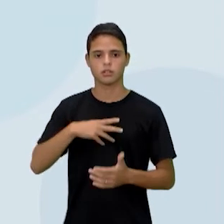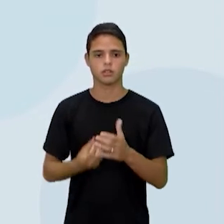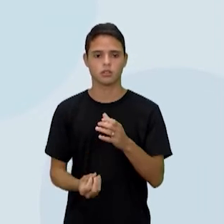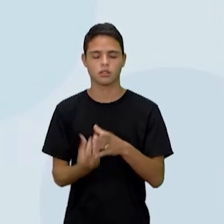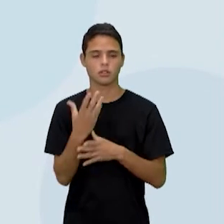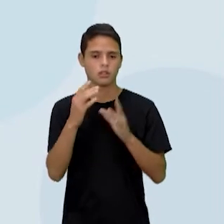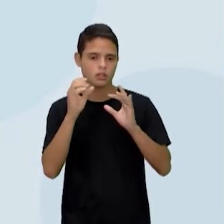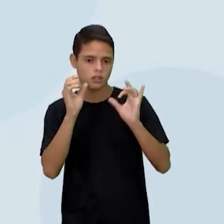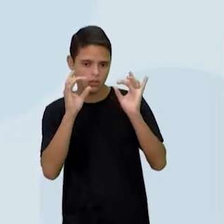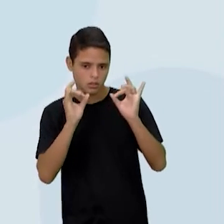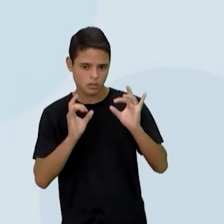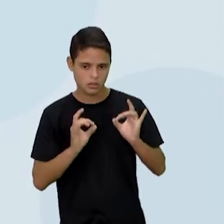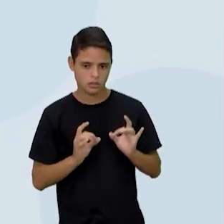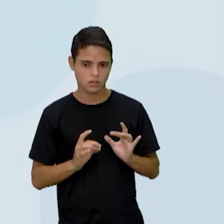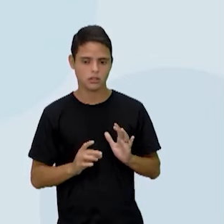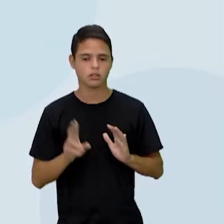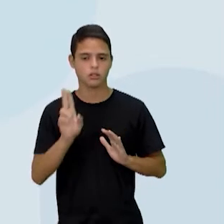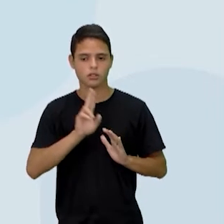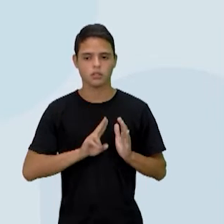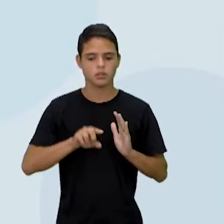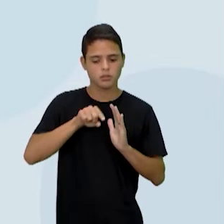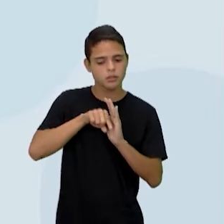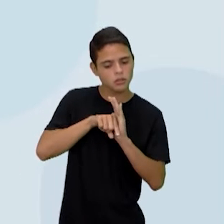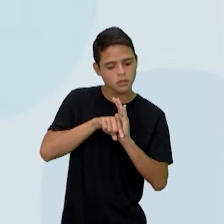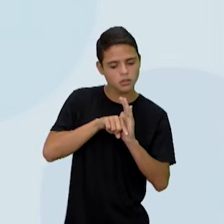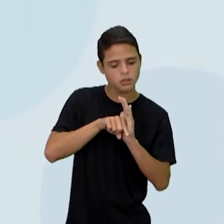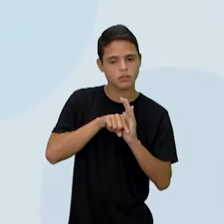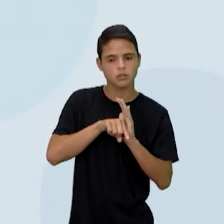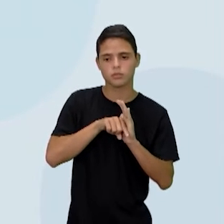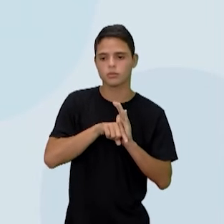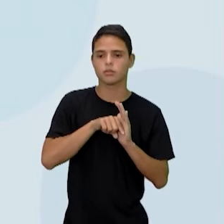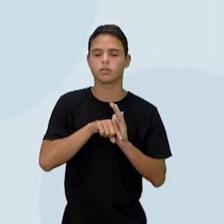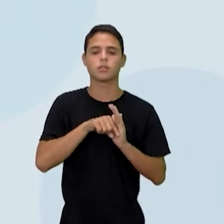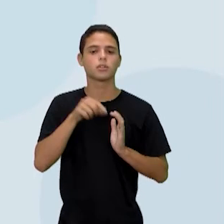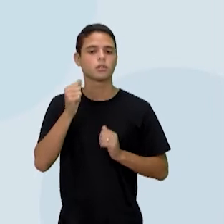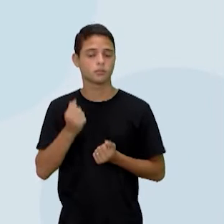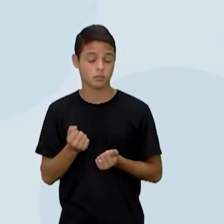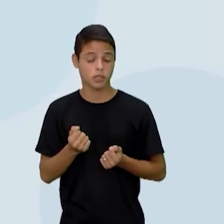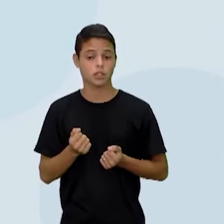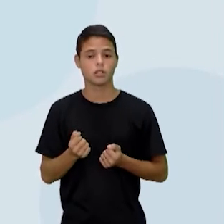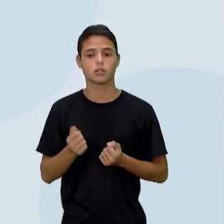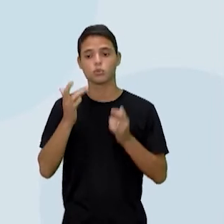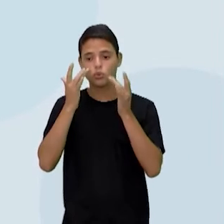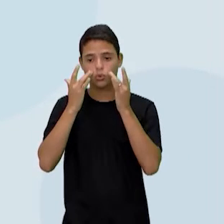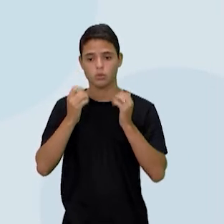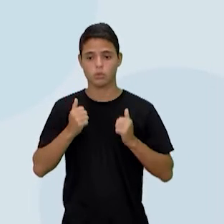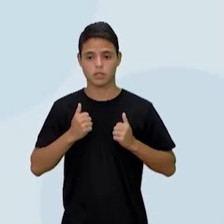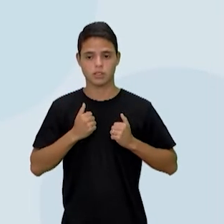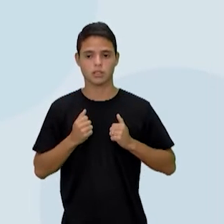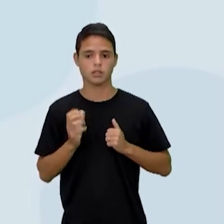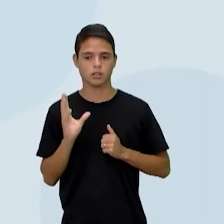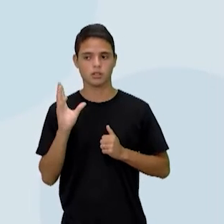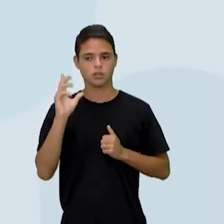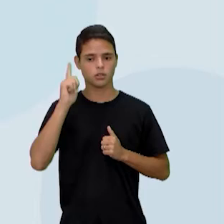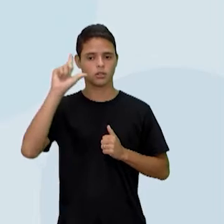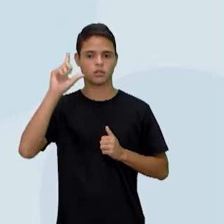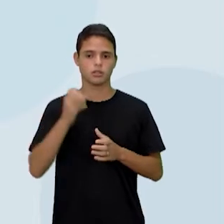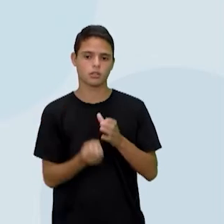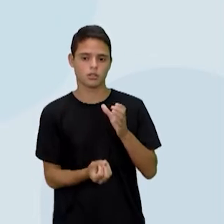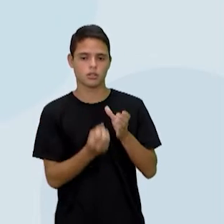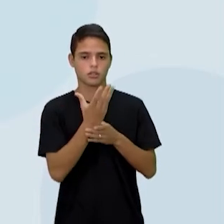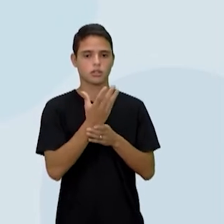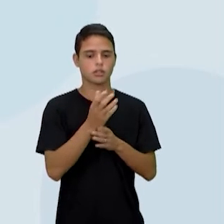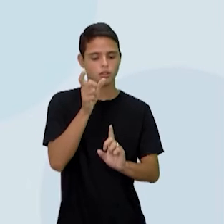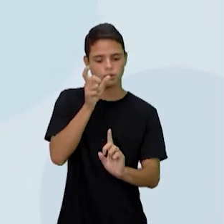de laboratórios de observação reais para que o artista ele consiga criar o seu personagem,